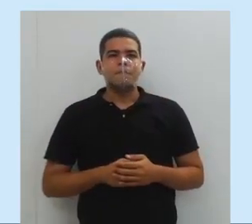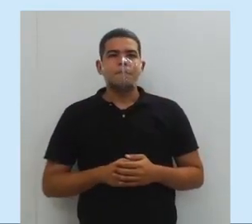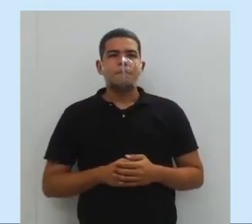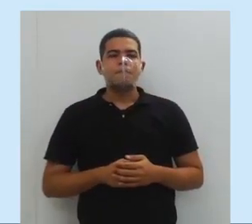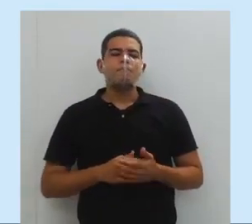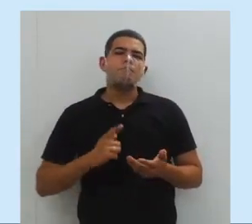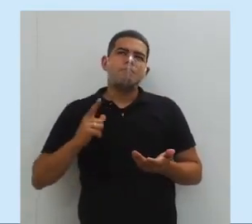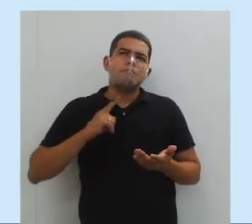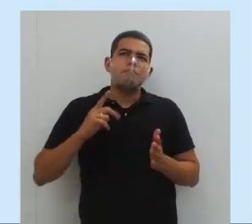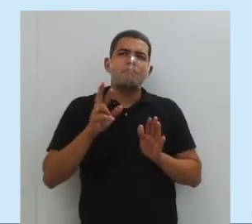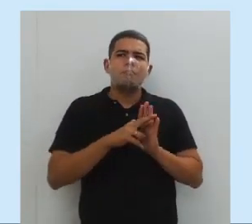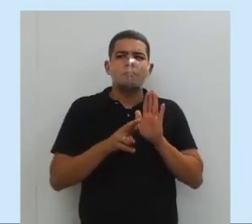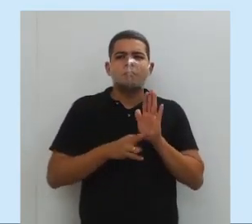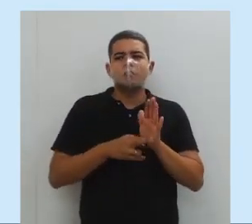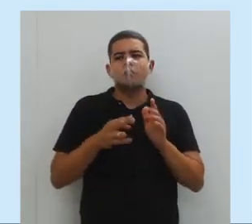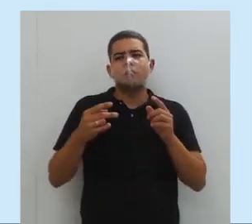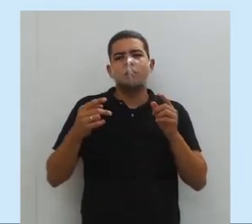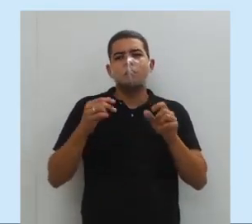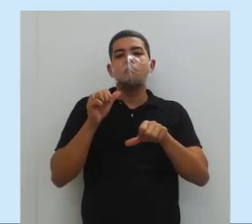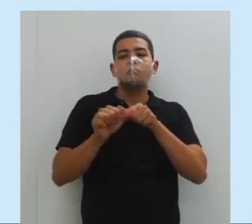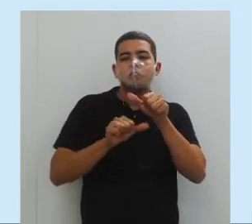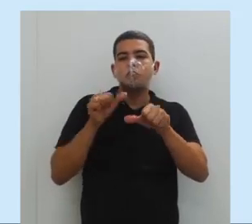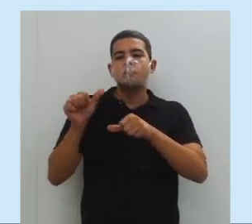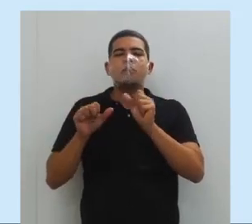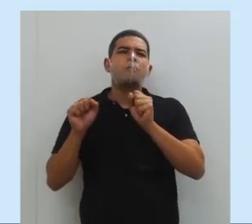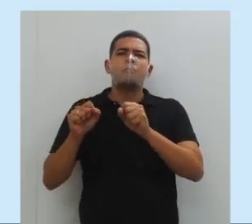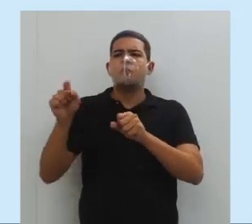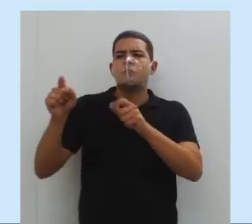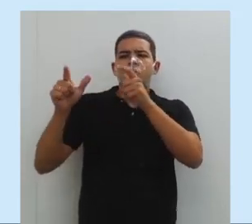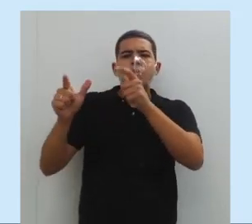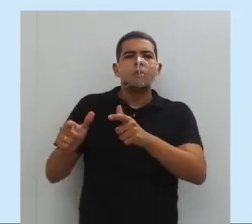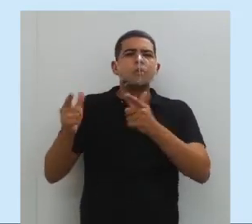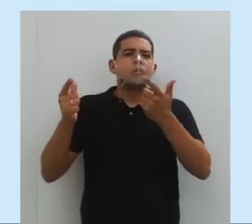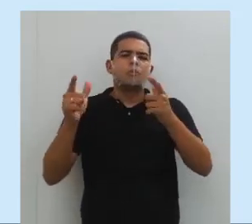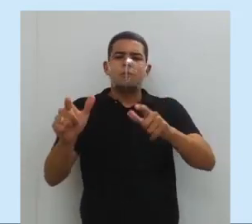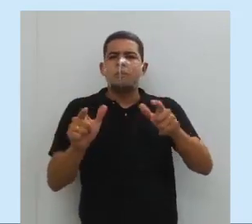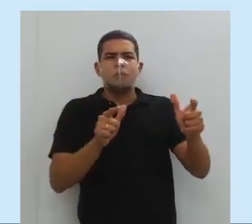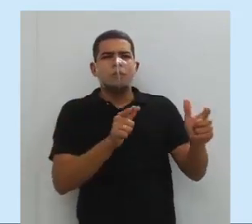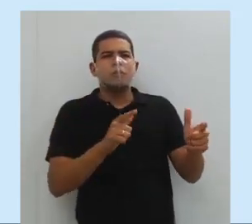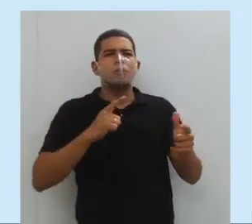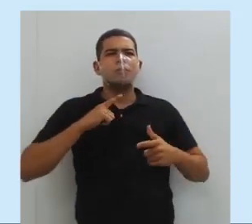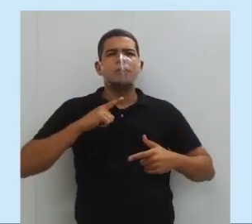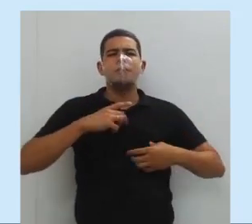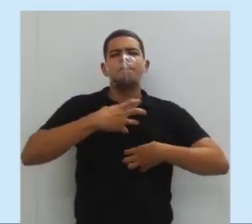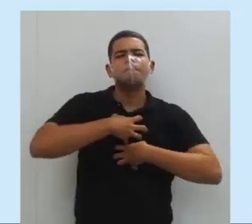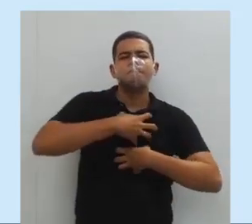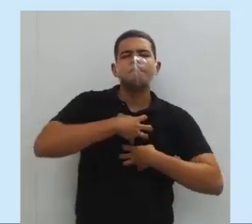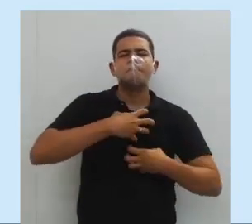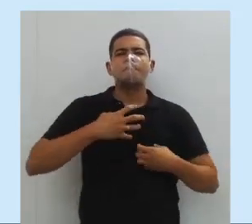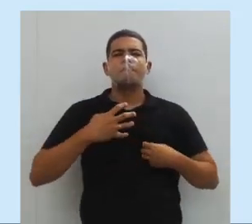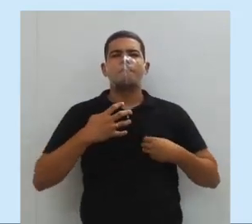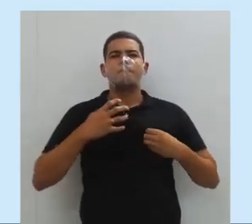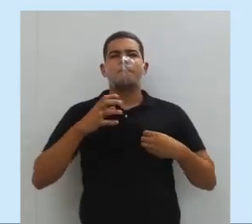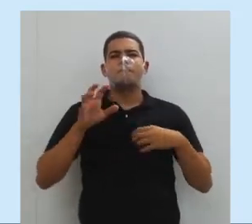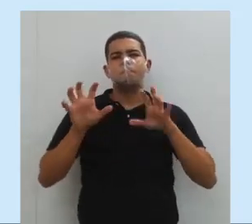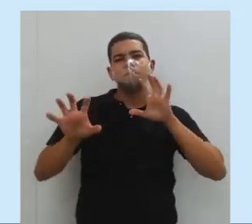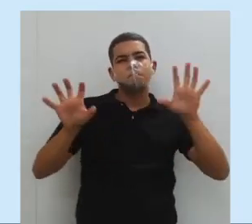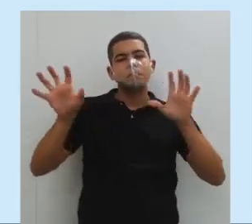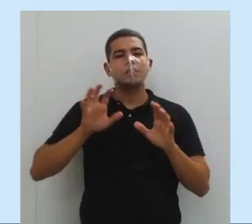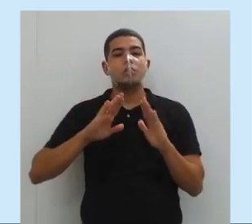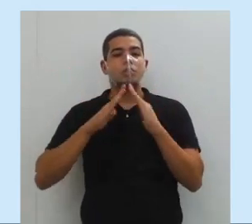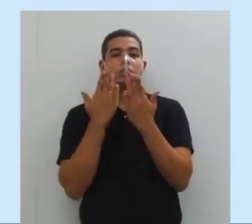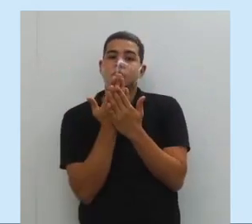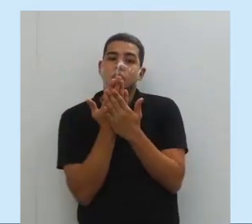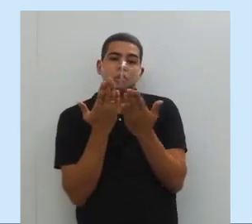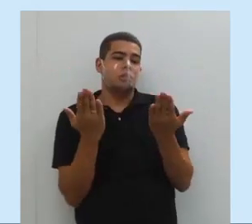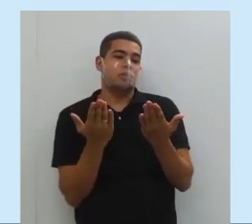modificar de acordo com a comunidade, com o país, com o estado, com a região, com a turma, né? No caso da gente